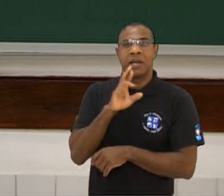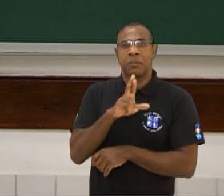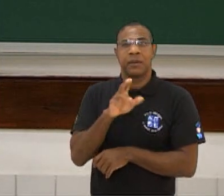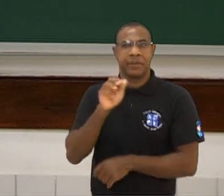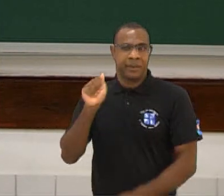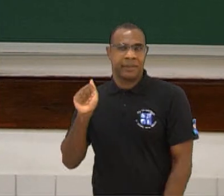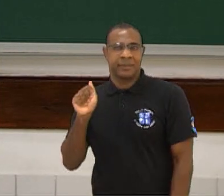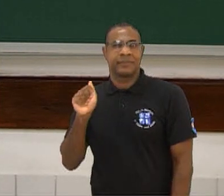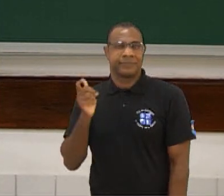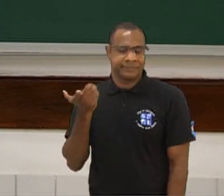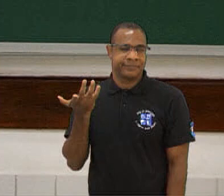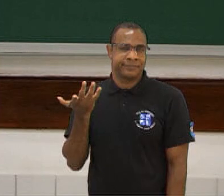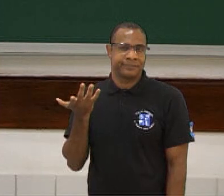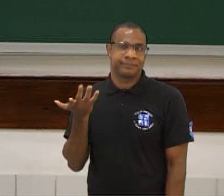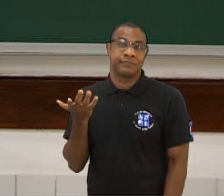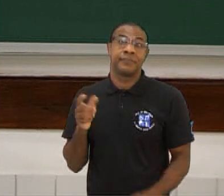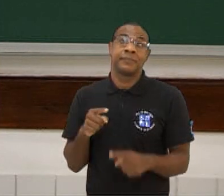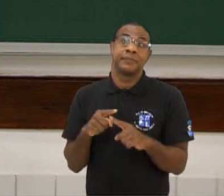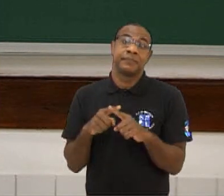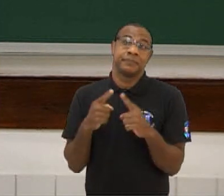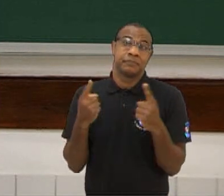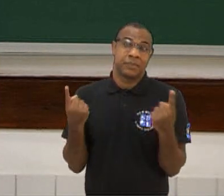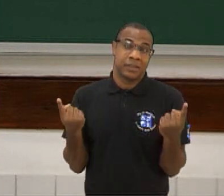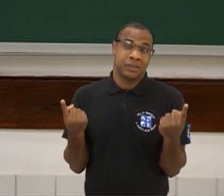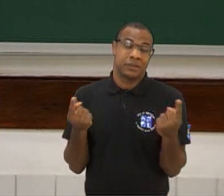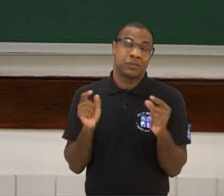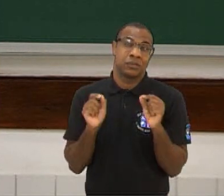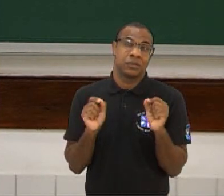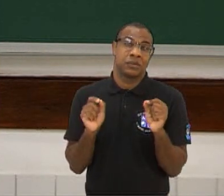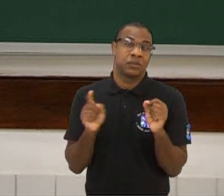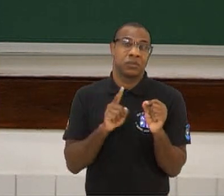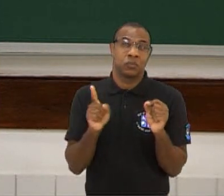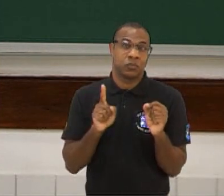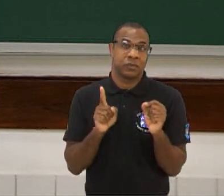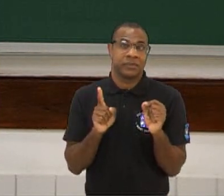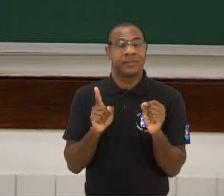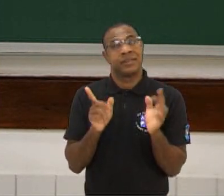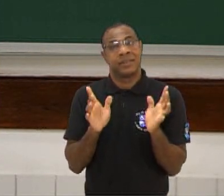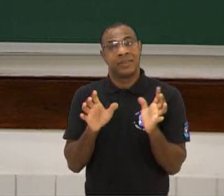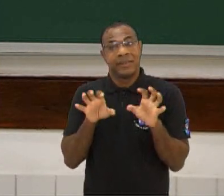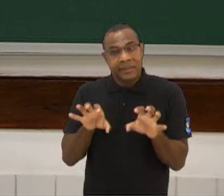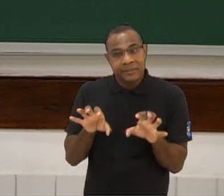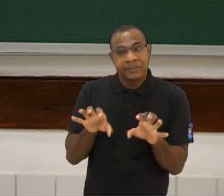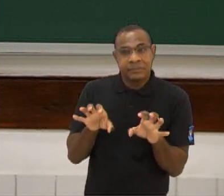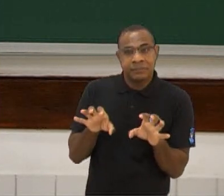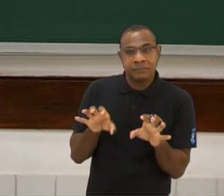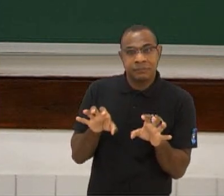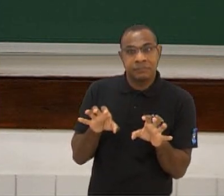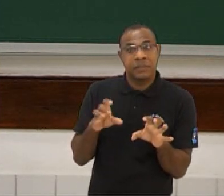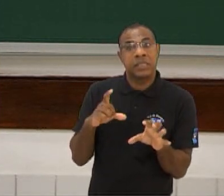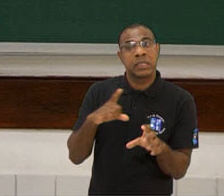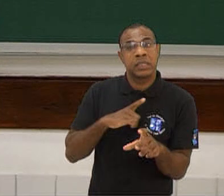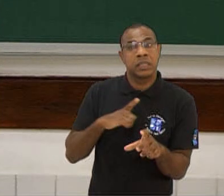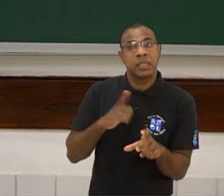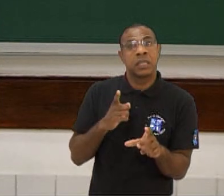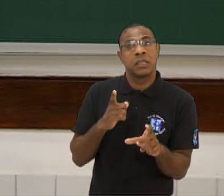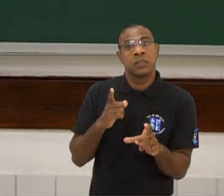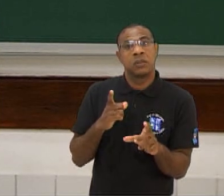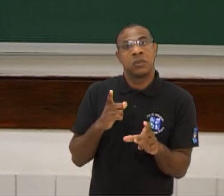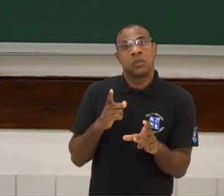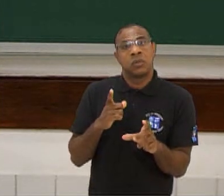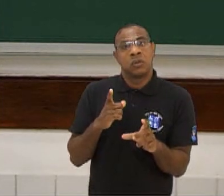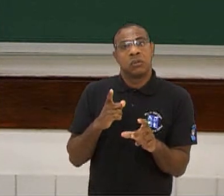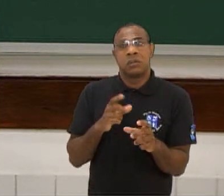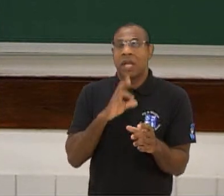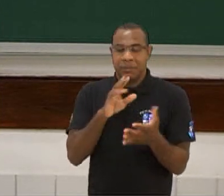é. Só que não é bem assim, né? Existe um gabarito